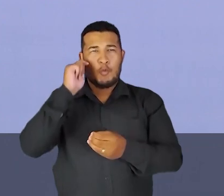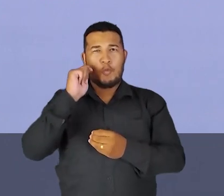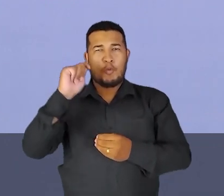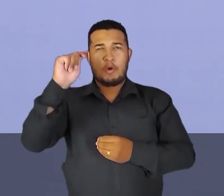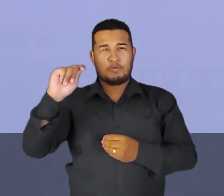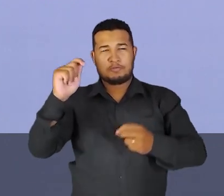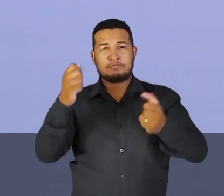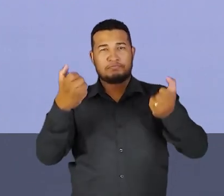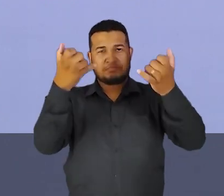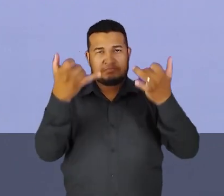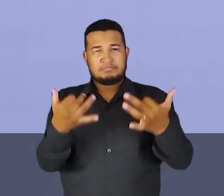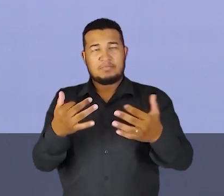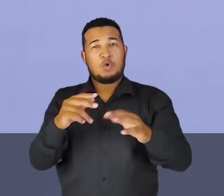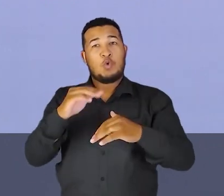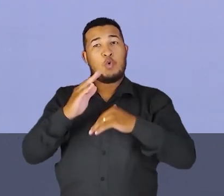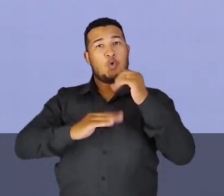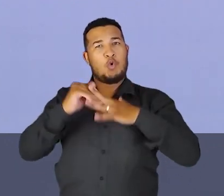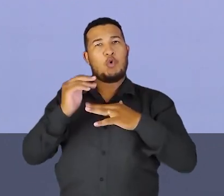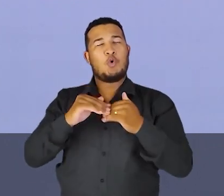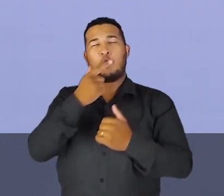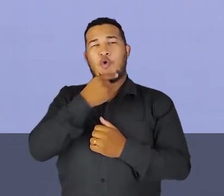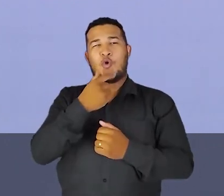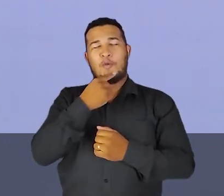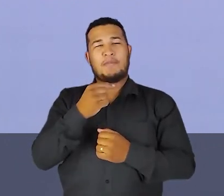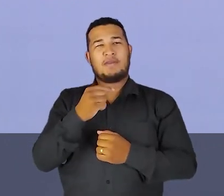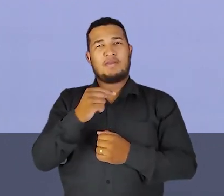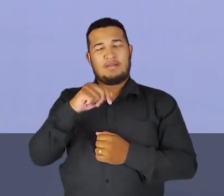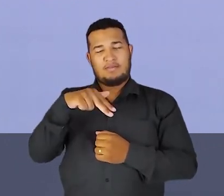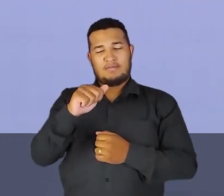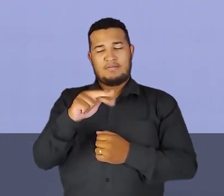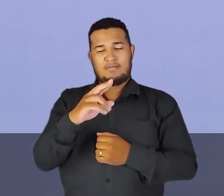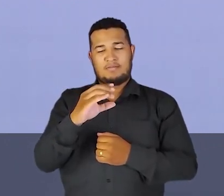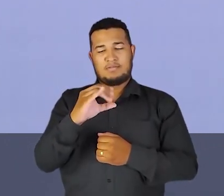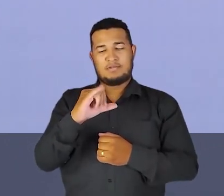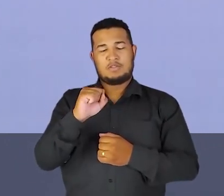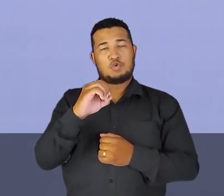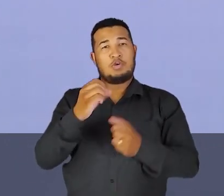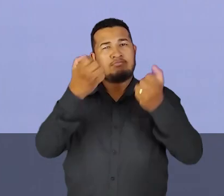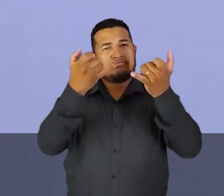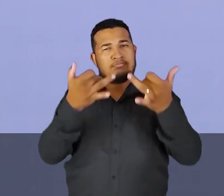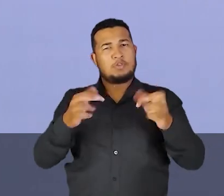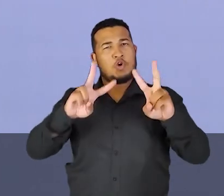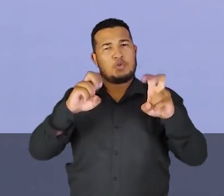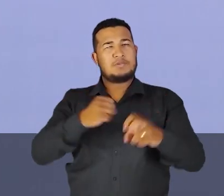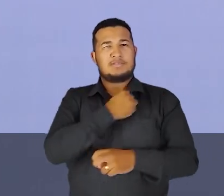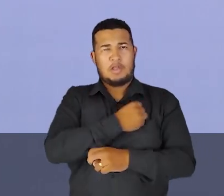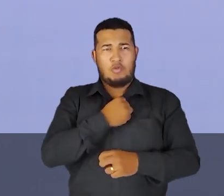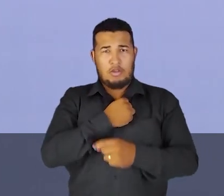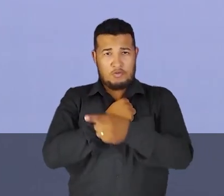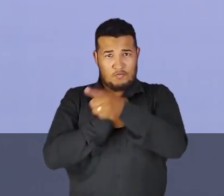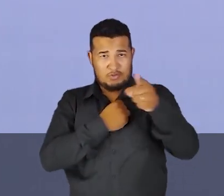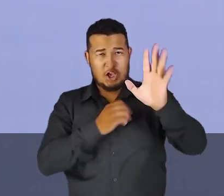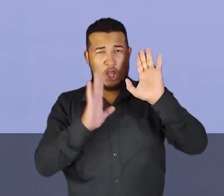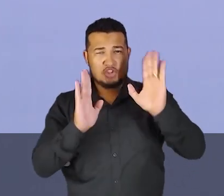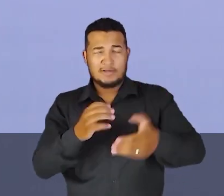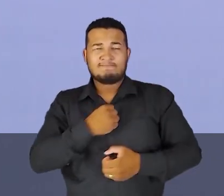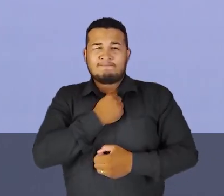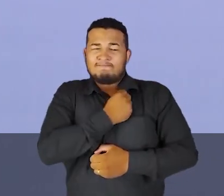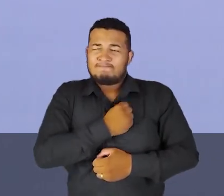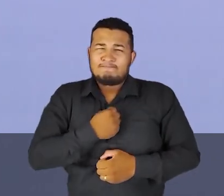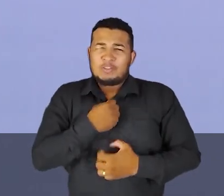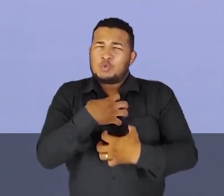autor, como o nosso poeta Narciso Araújo descreve a saudade. Quem aqui nunca sentiu aquela saudade